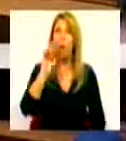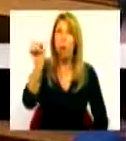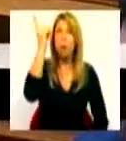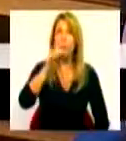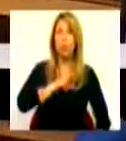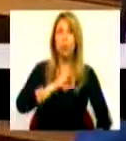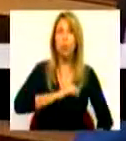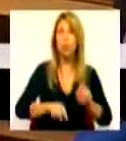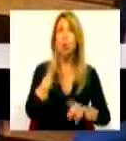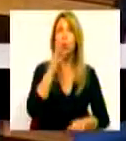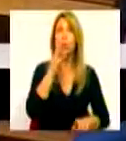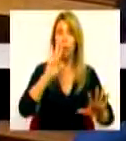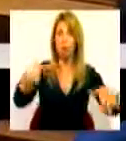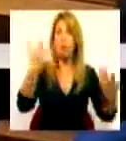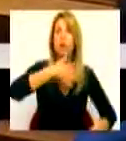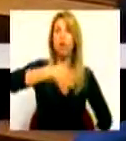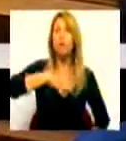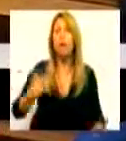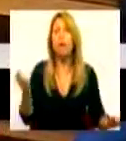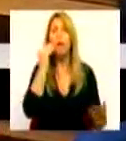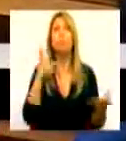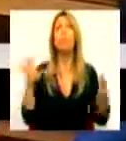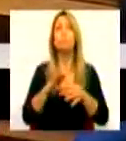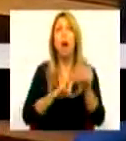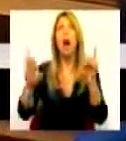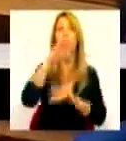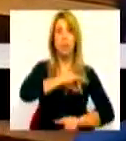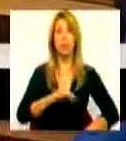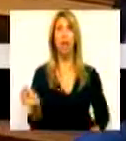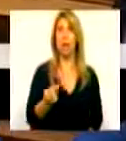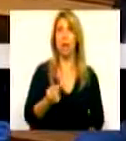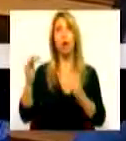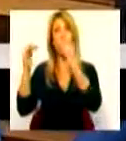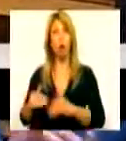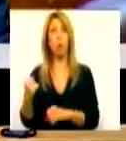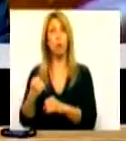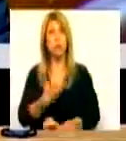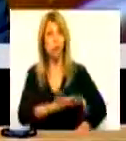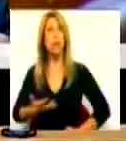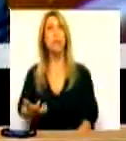explicar-nos qual é a relação entre o aumento do salário mínimo e a redução do desemprego? Muito obrigado.